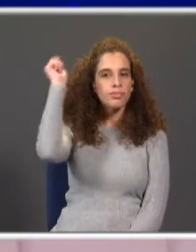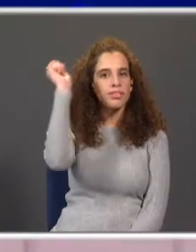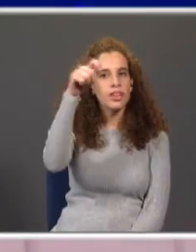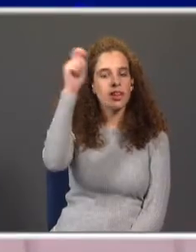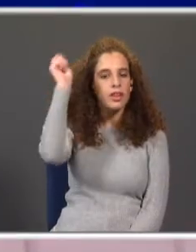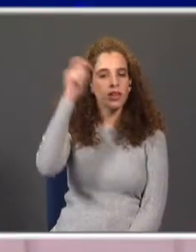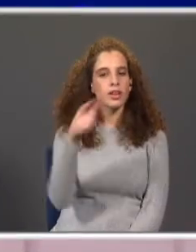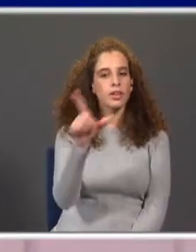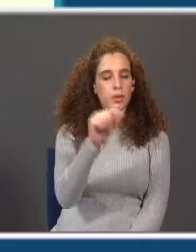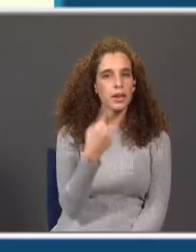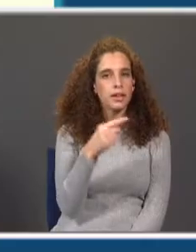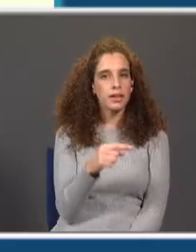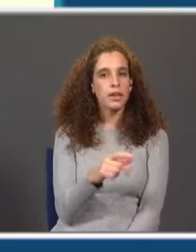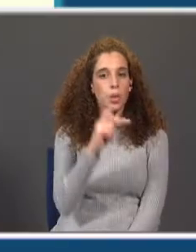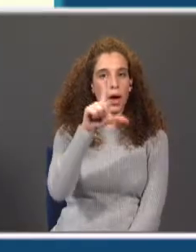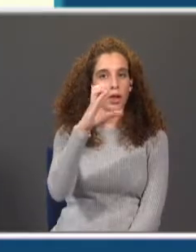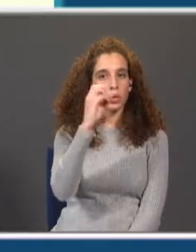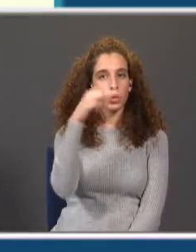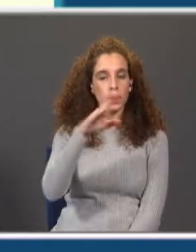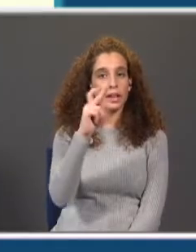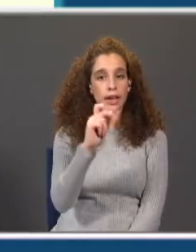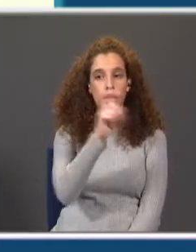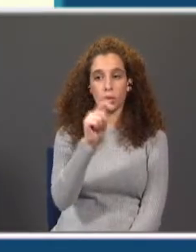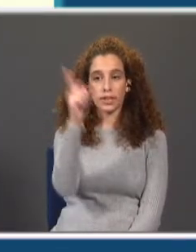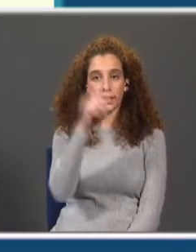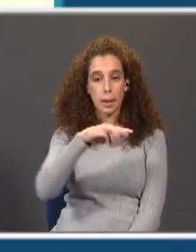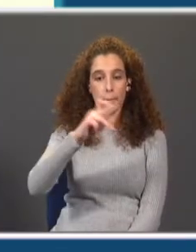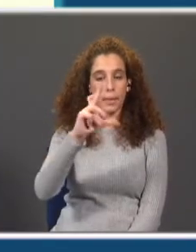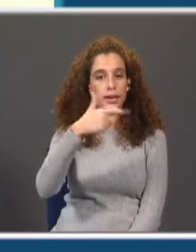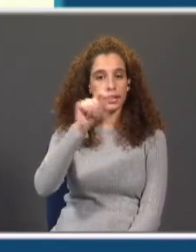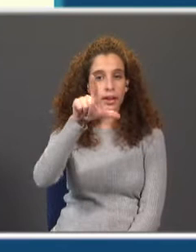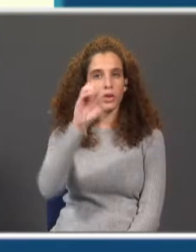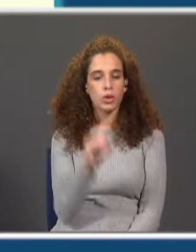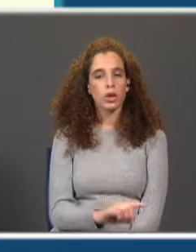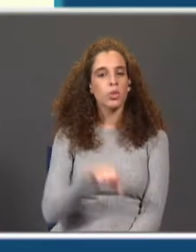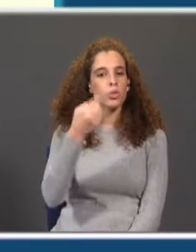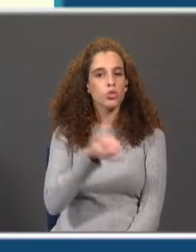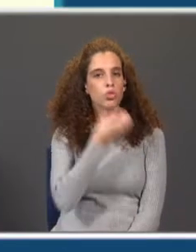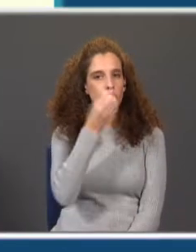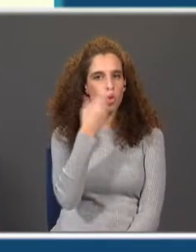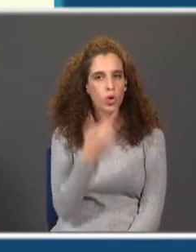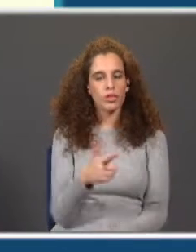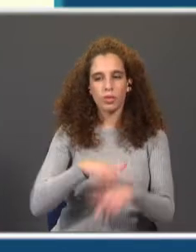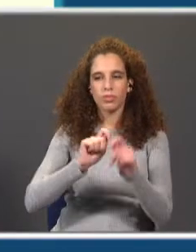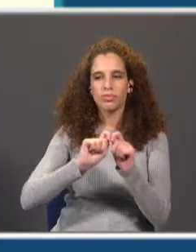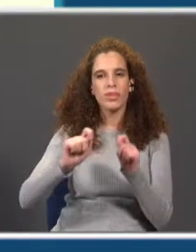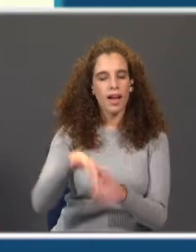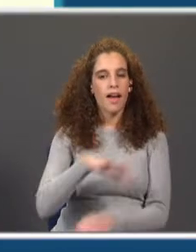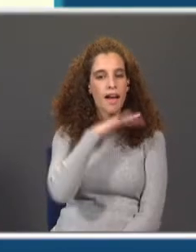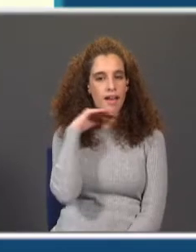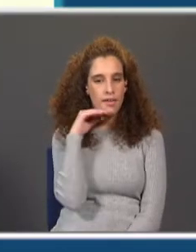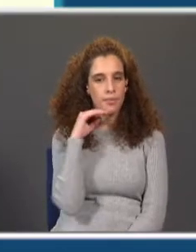alcunha, Zé Martelo. E depois conta um episódio engraçado, não é? Que lhe ficou na memória. Portanto, temos as